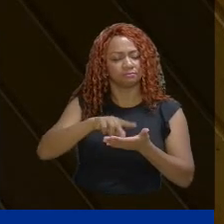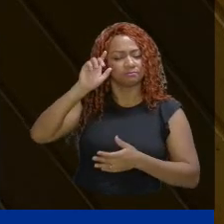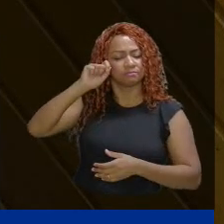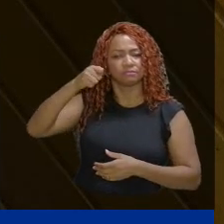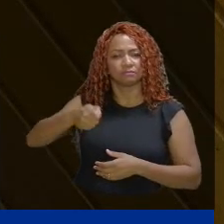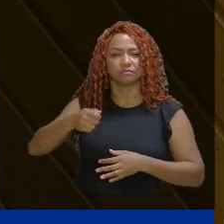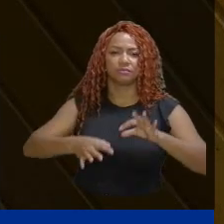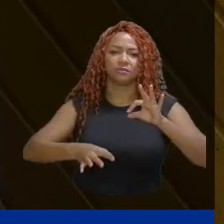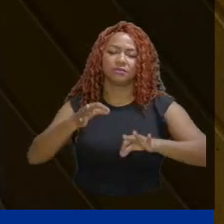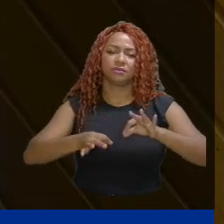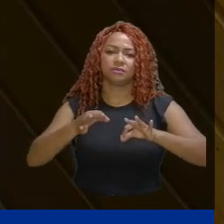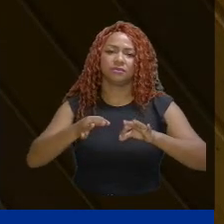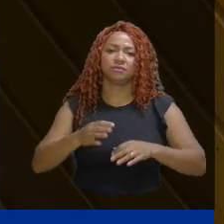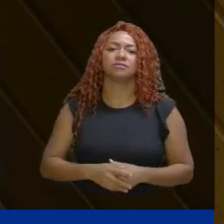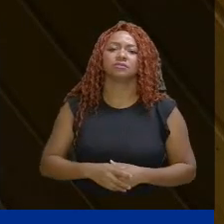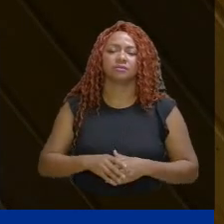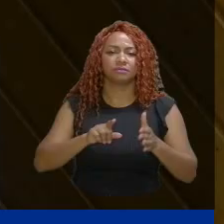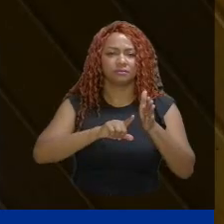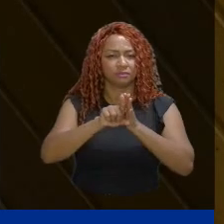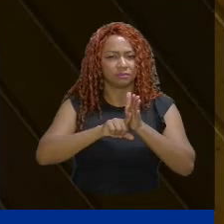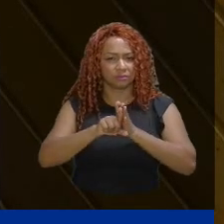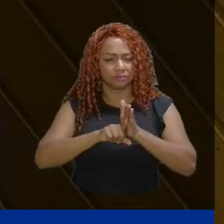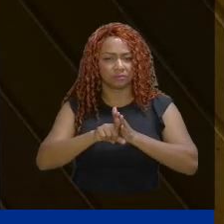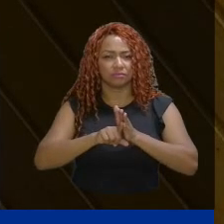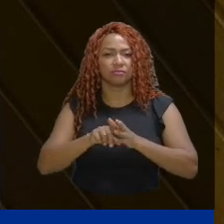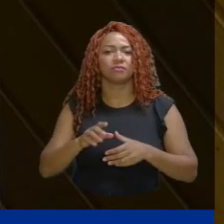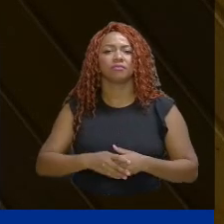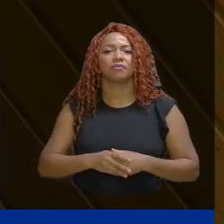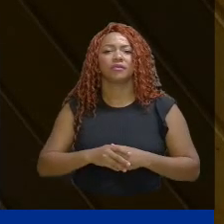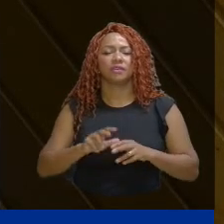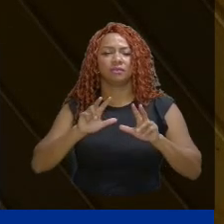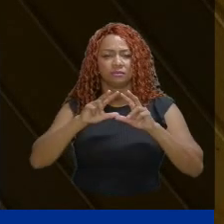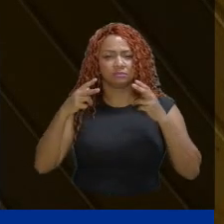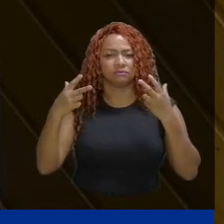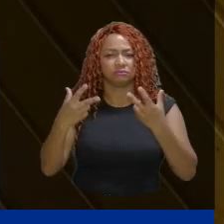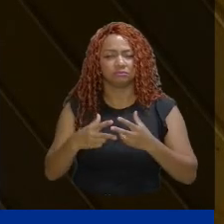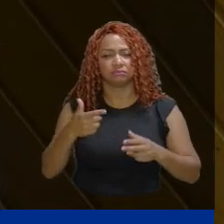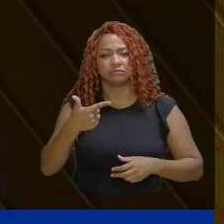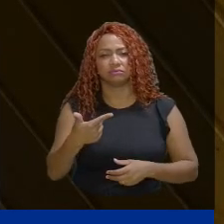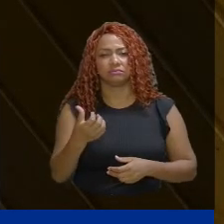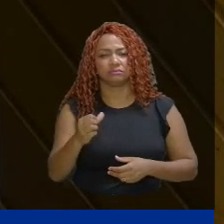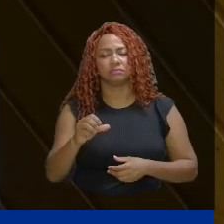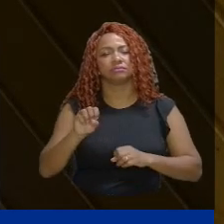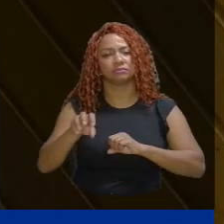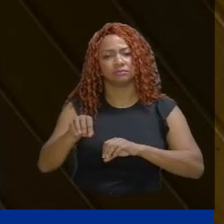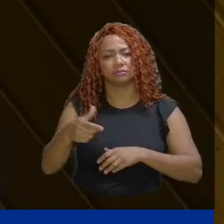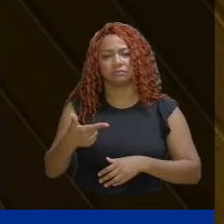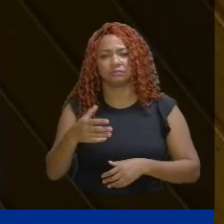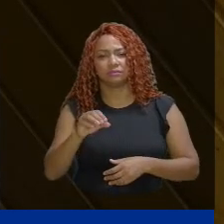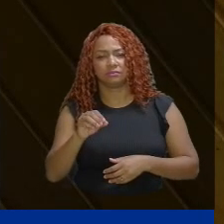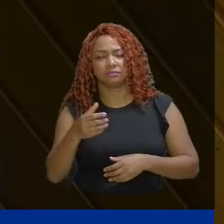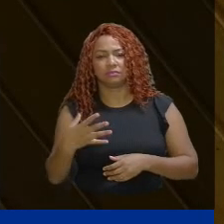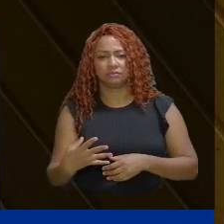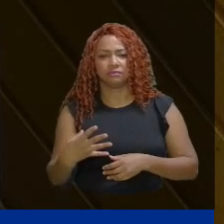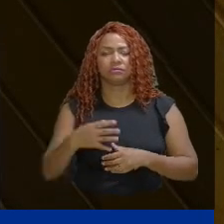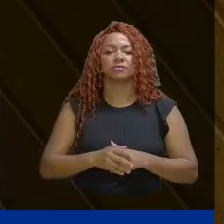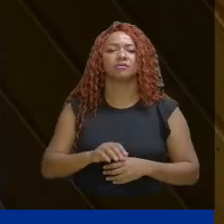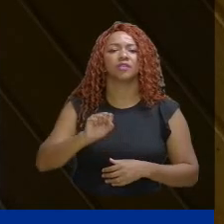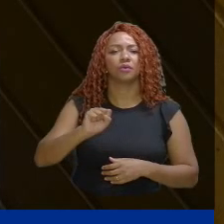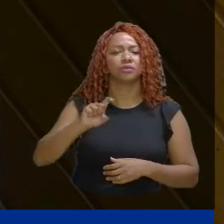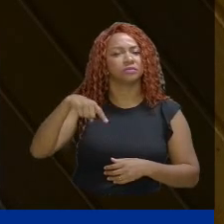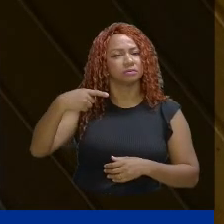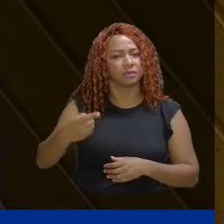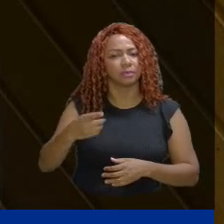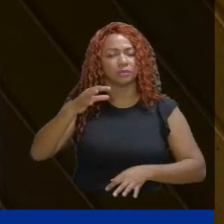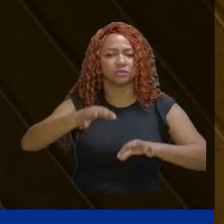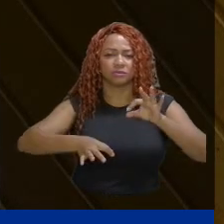decisões judiciais. No caso em análise, contudo, na sessão Permanece o jurisdicional foco no juiz Anselmo Gonçalves. Ele é branco, careca,